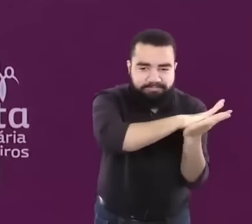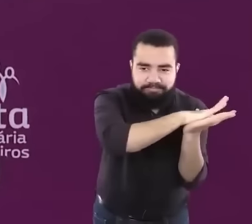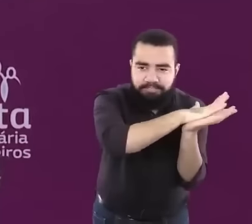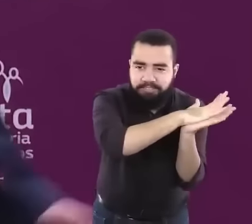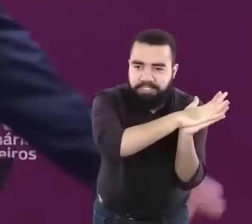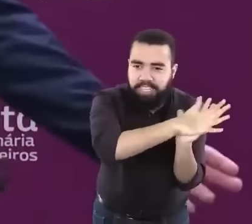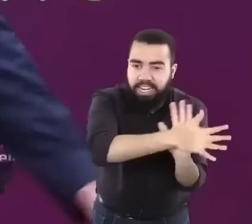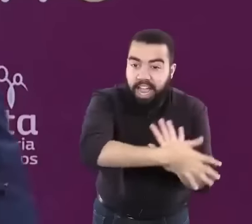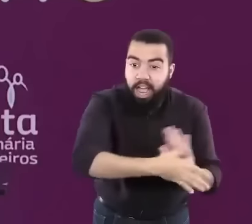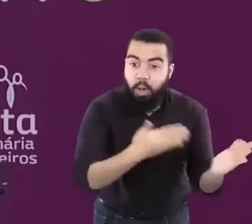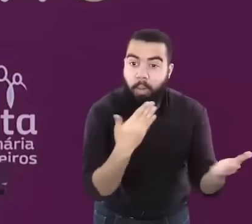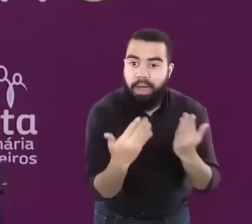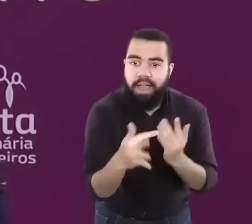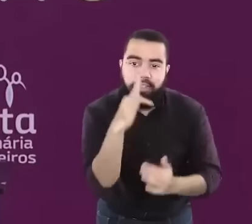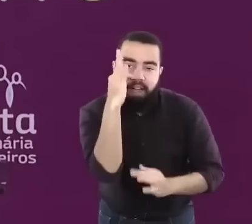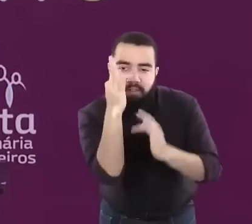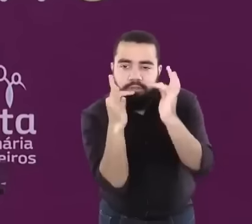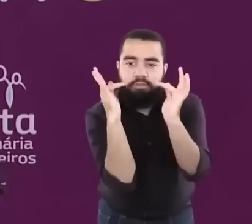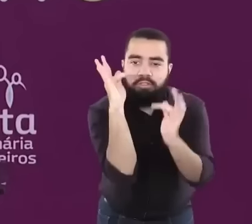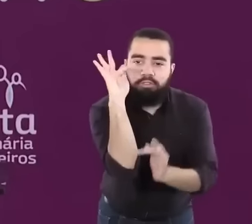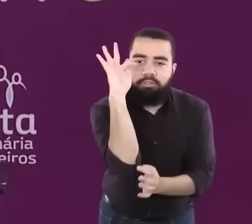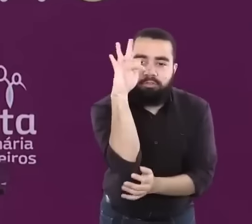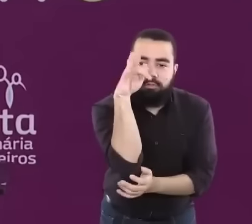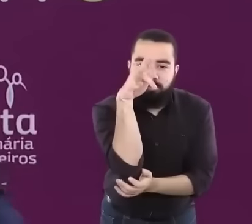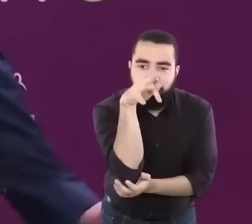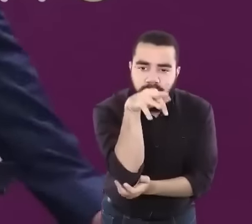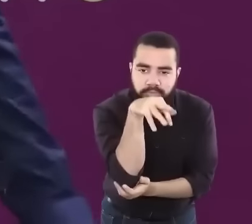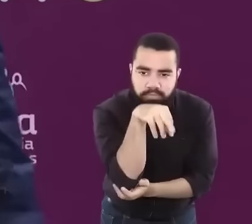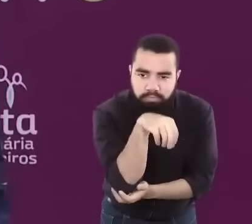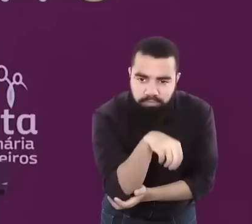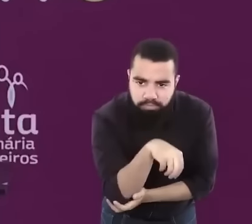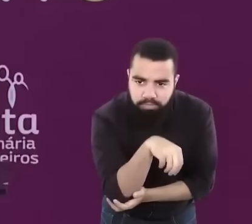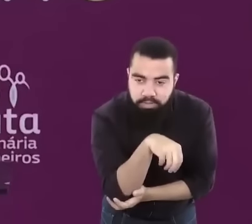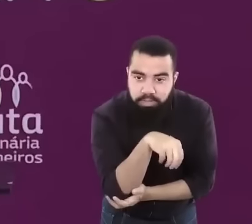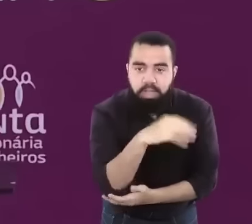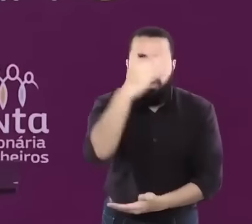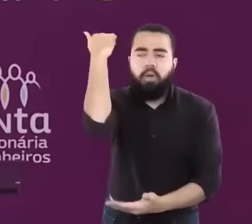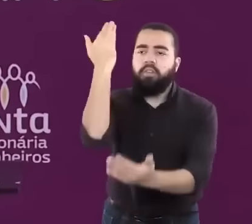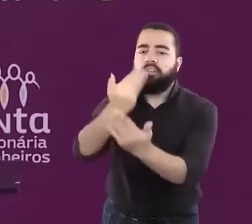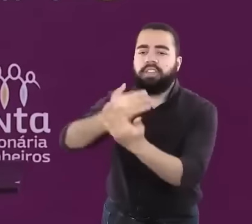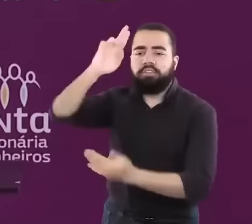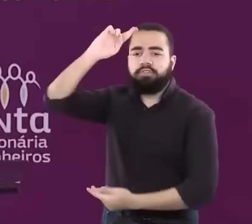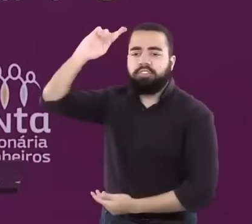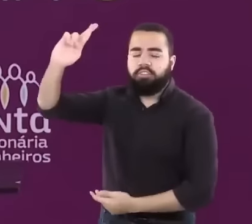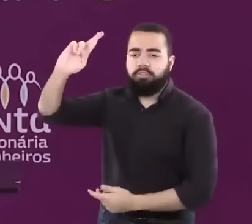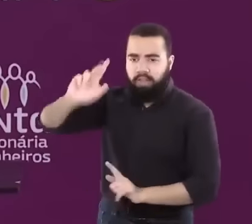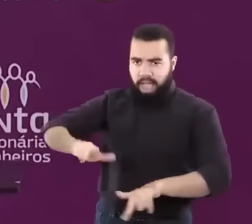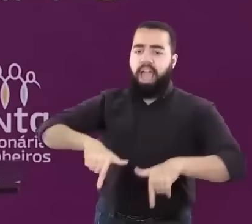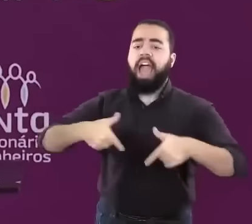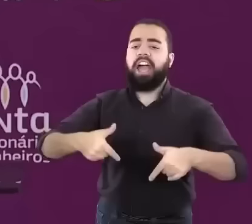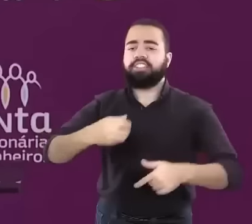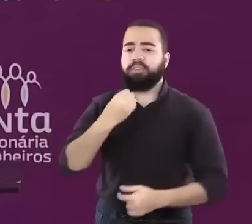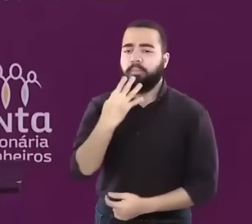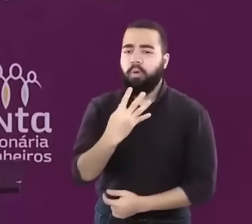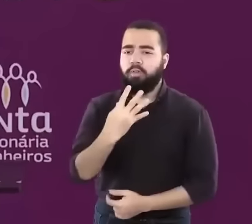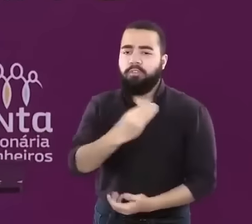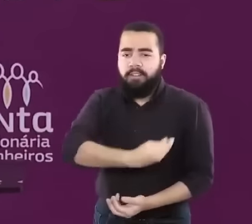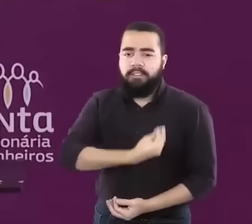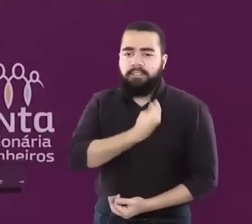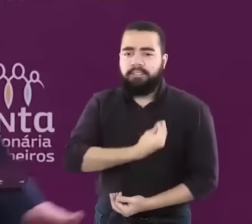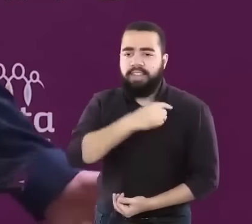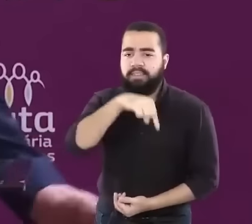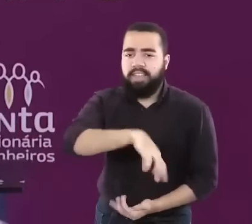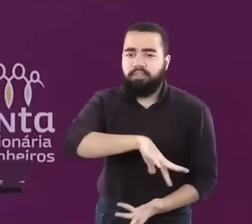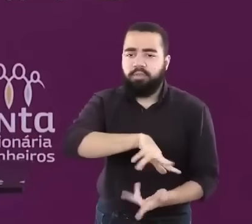e murcharão com uma erva Verde Confia no Senhor e faz o bem habita na Terra